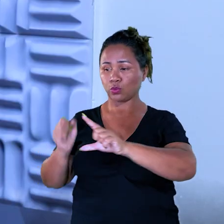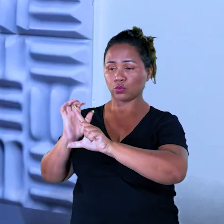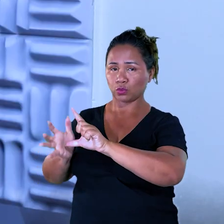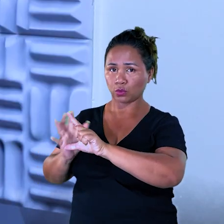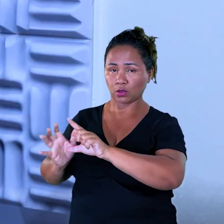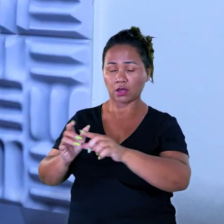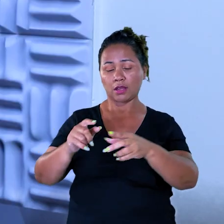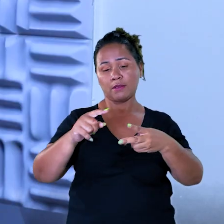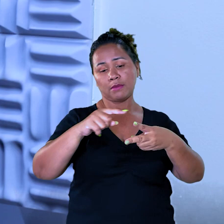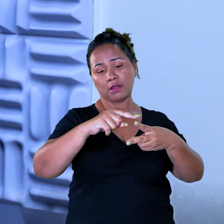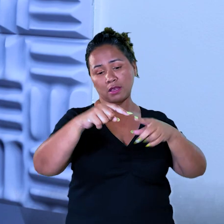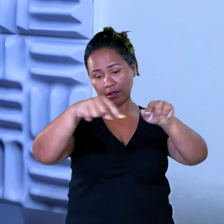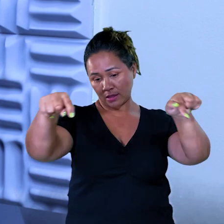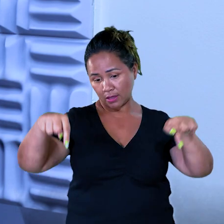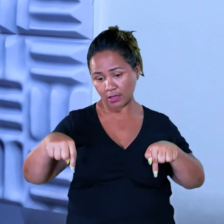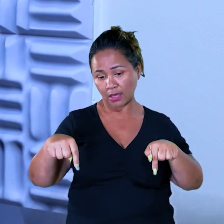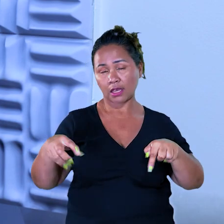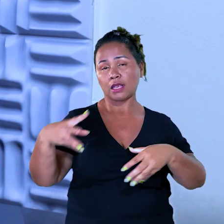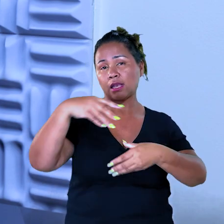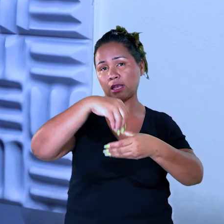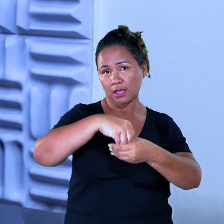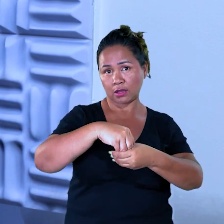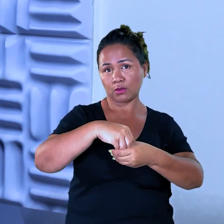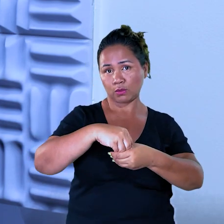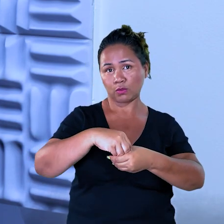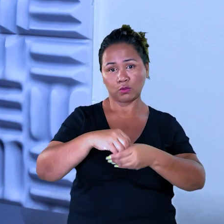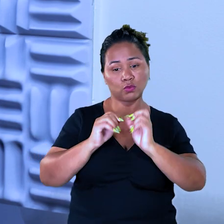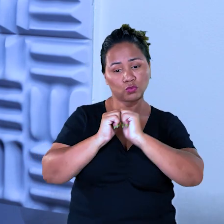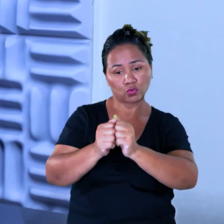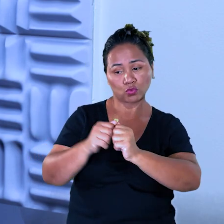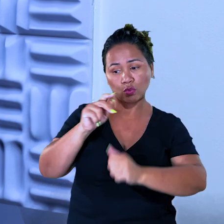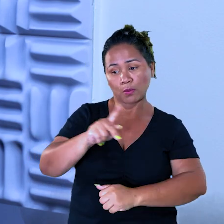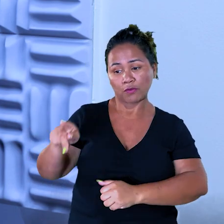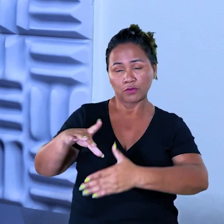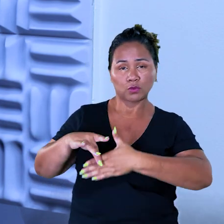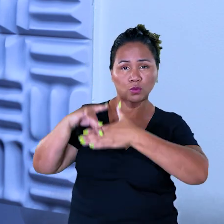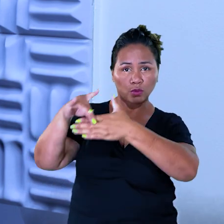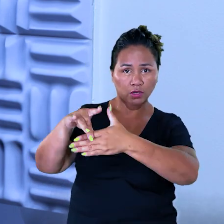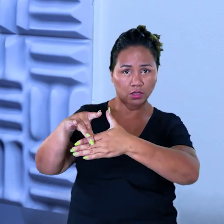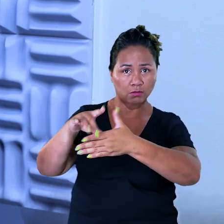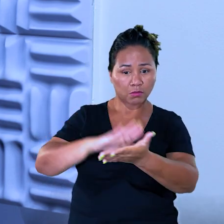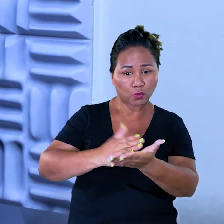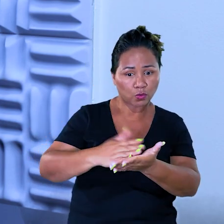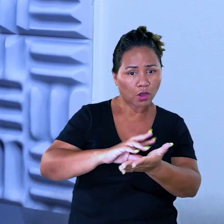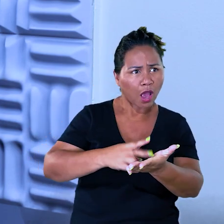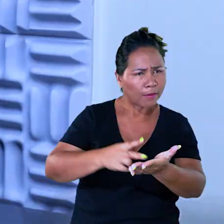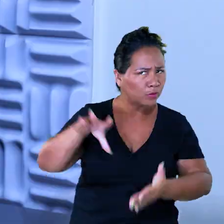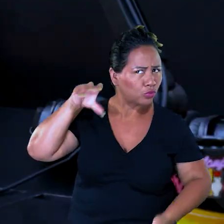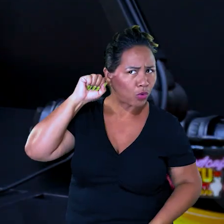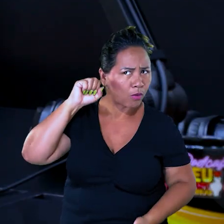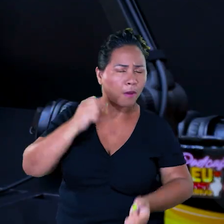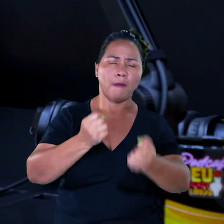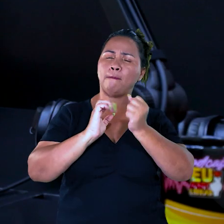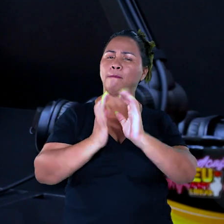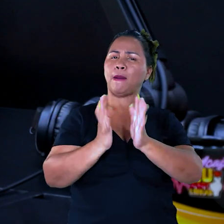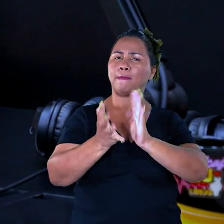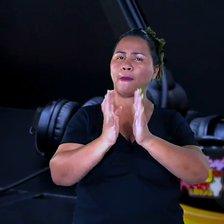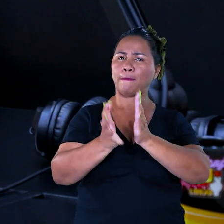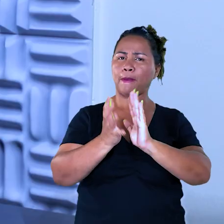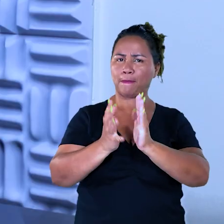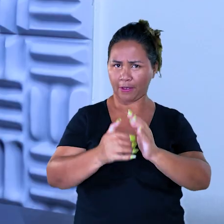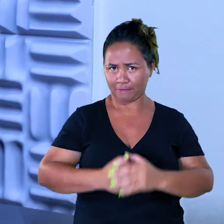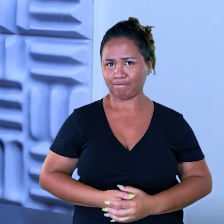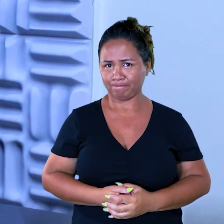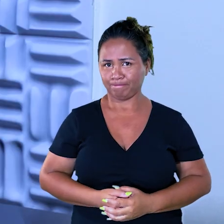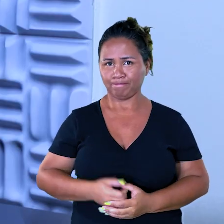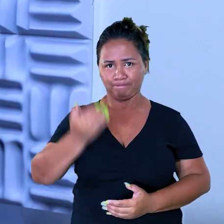muito específico da Libra, porque é nessa escola específica, ela trabalha esse tipo de atividade, que é diferente de qualquer outra escola. Exatamente. Né? Porque é voltada